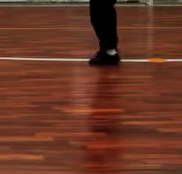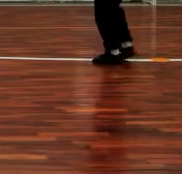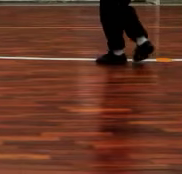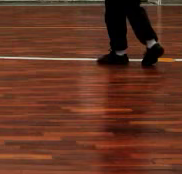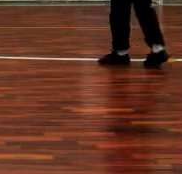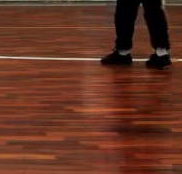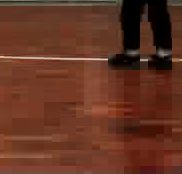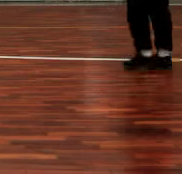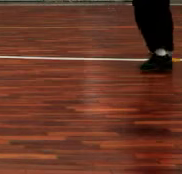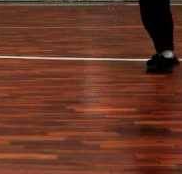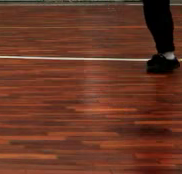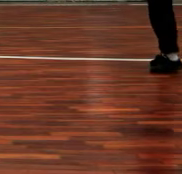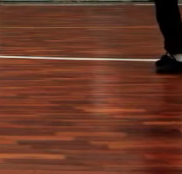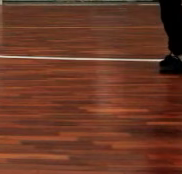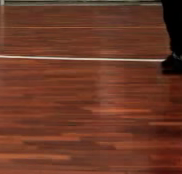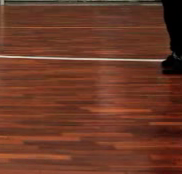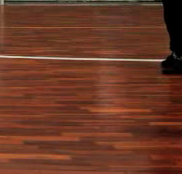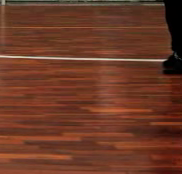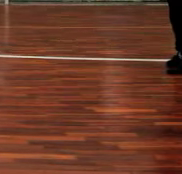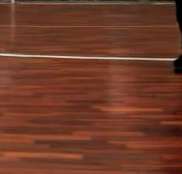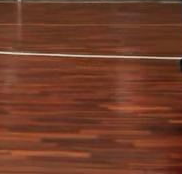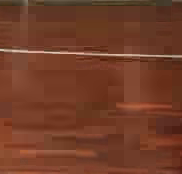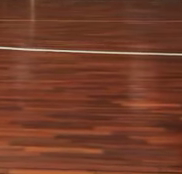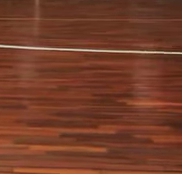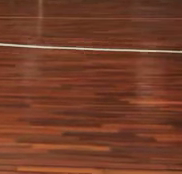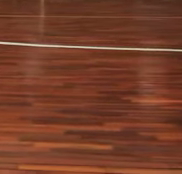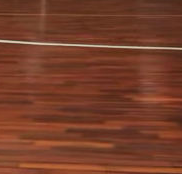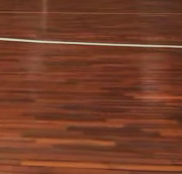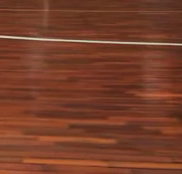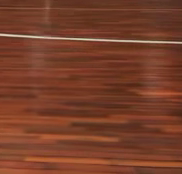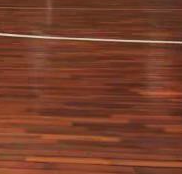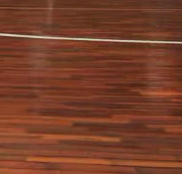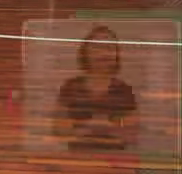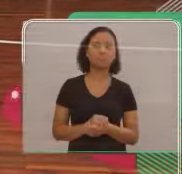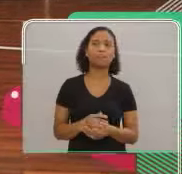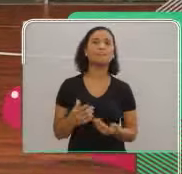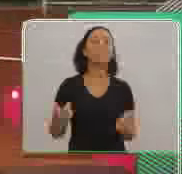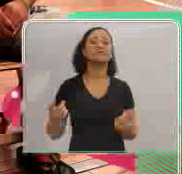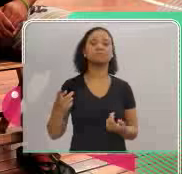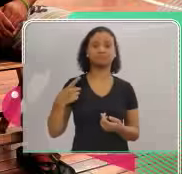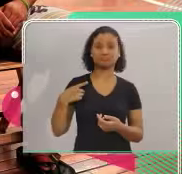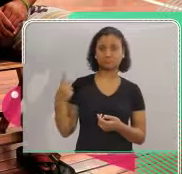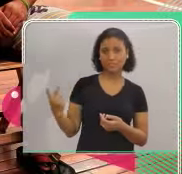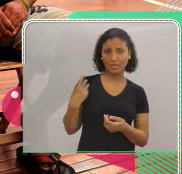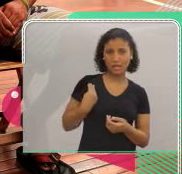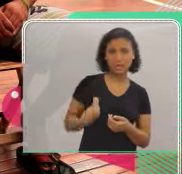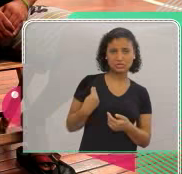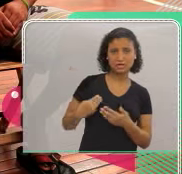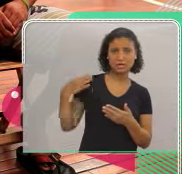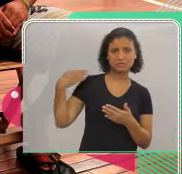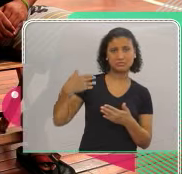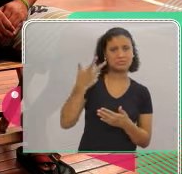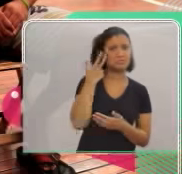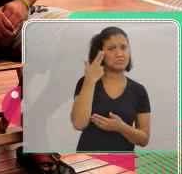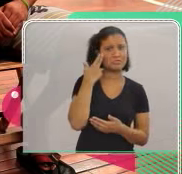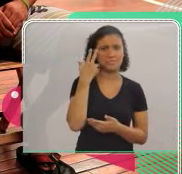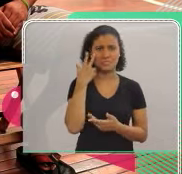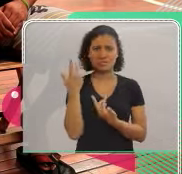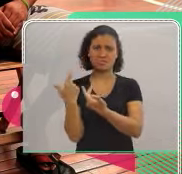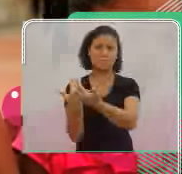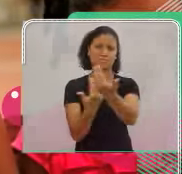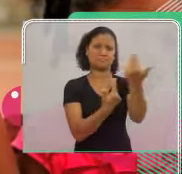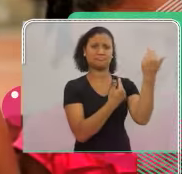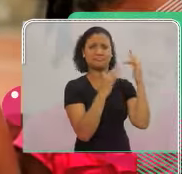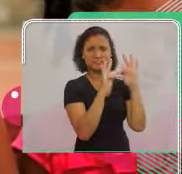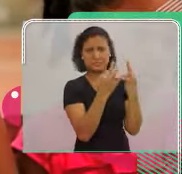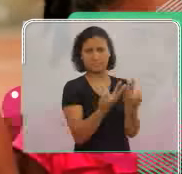Silvia chuta a bola para Tainá, que chuta a bola para Ângelo. A nossa rotina é uma rotina normal, como de qualquer outra